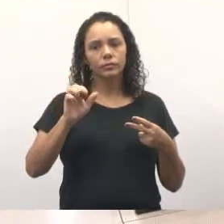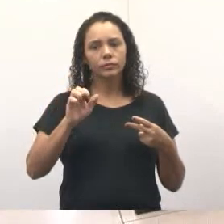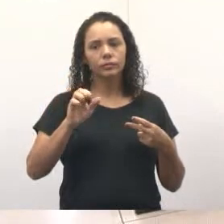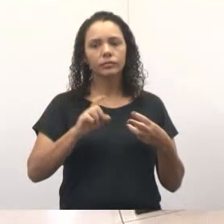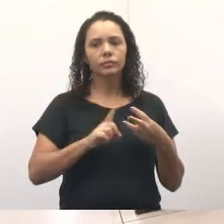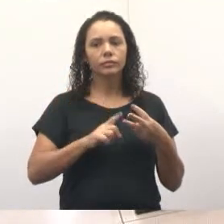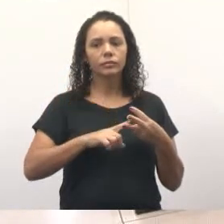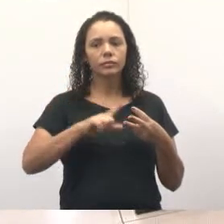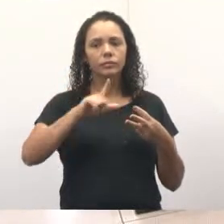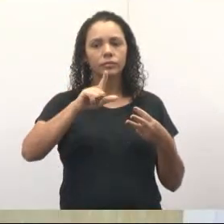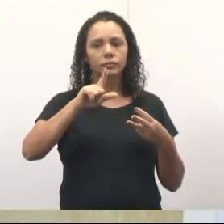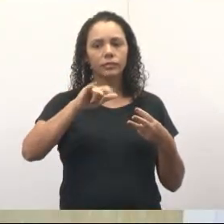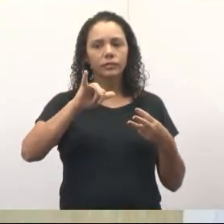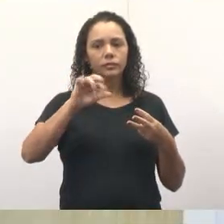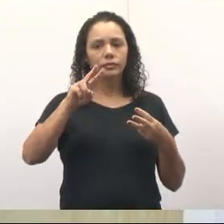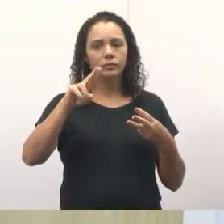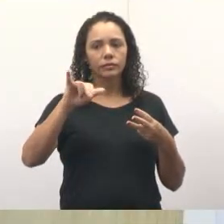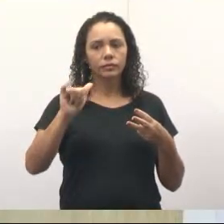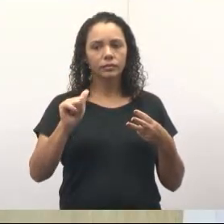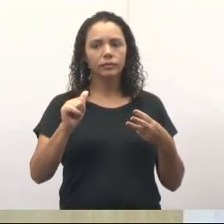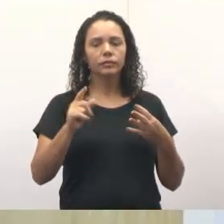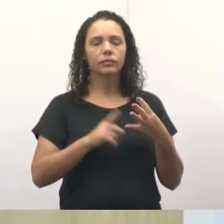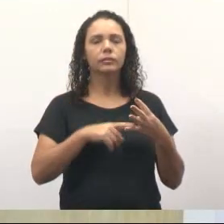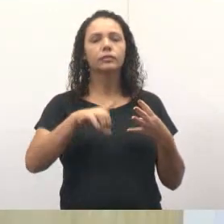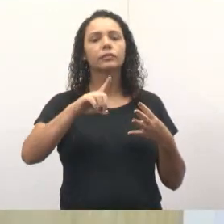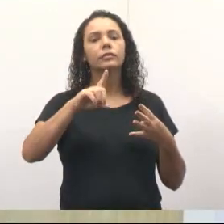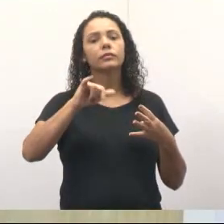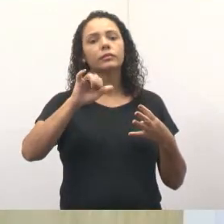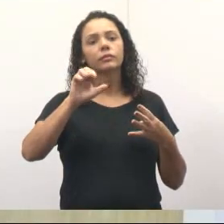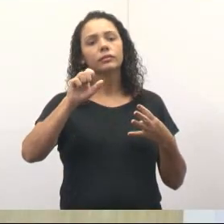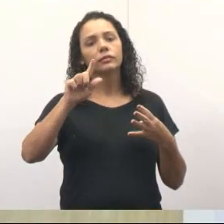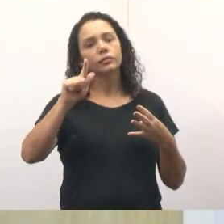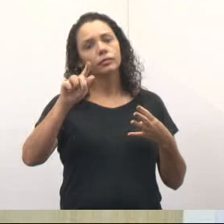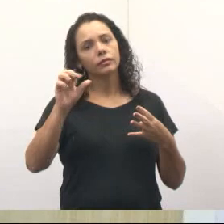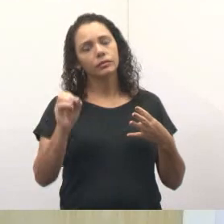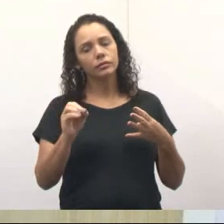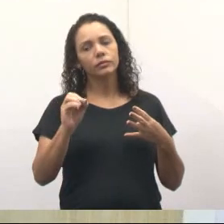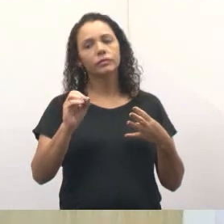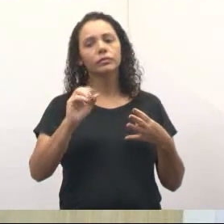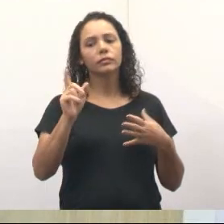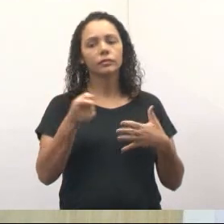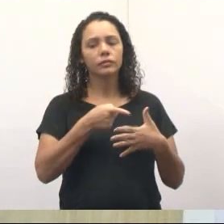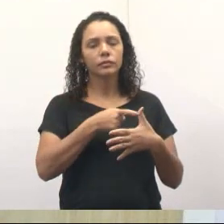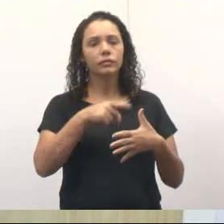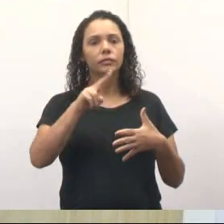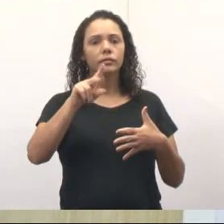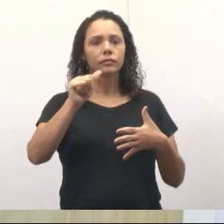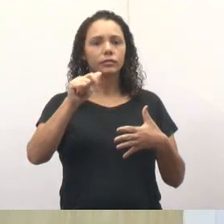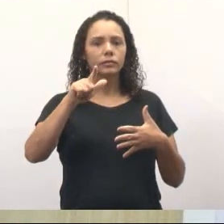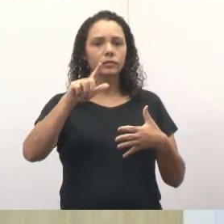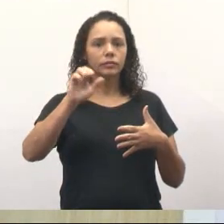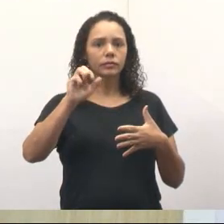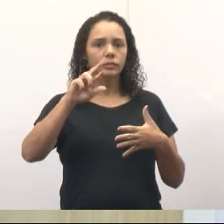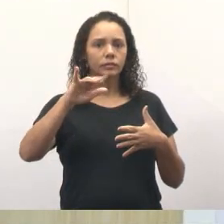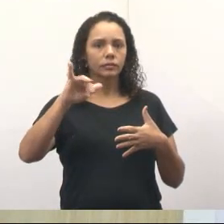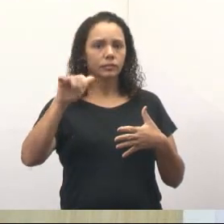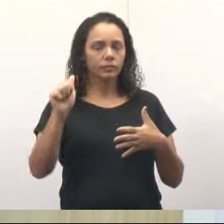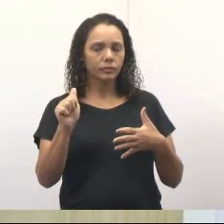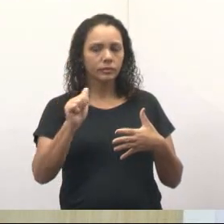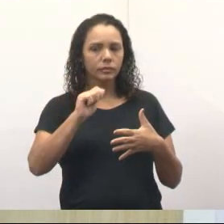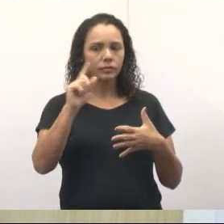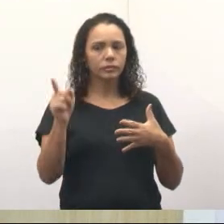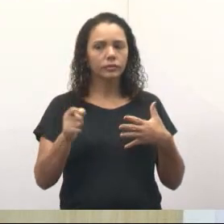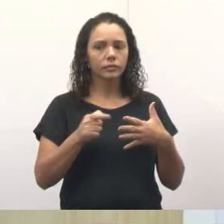a Lívia Marques de Souza Moraes, o Diego Henrique de Lima Souza, a Valéria Jesus Gonzaga